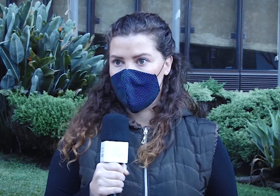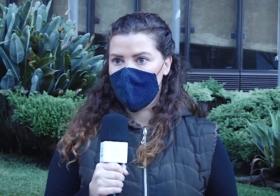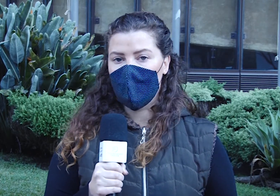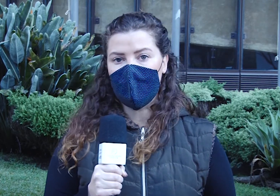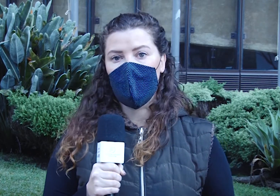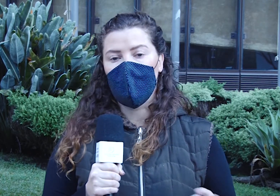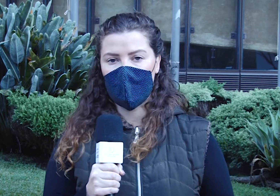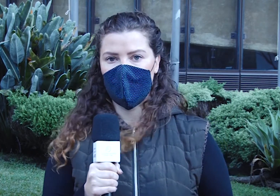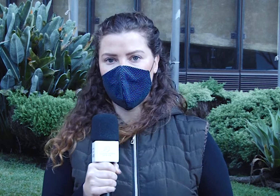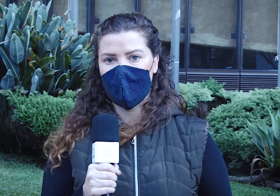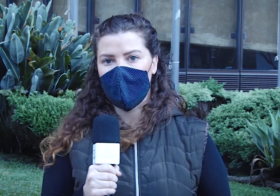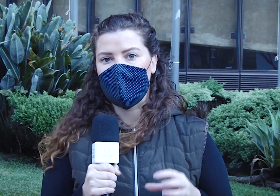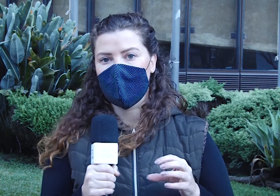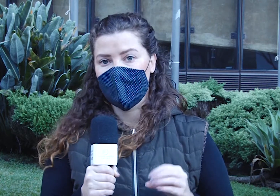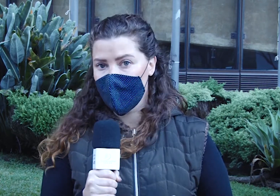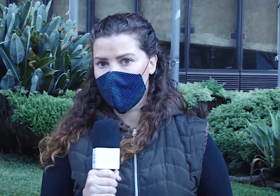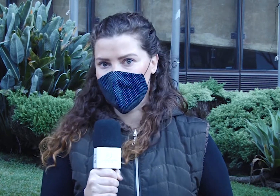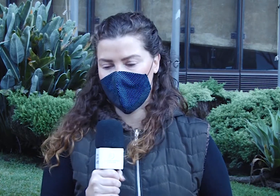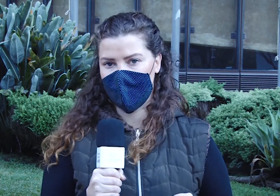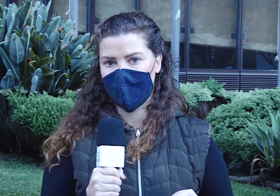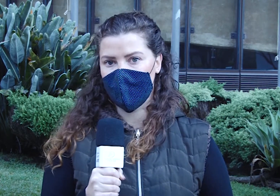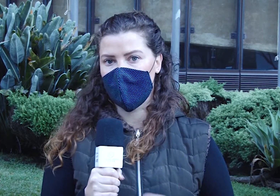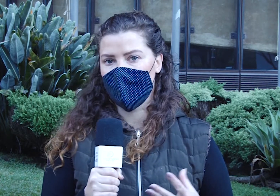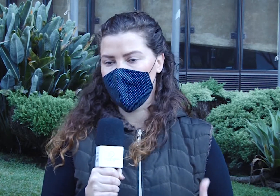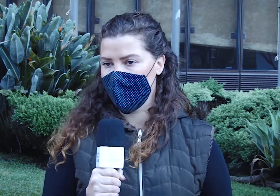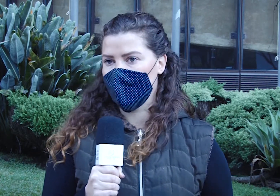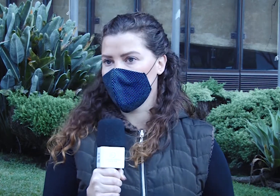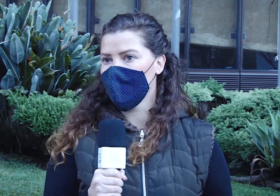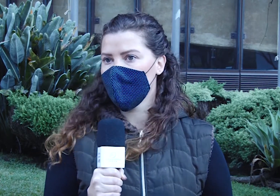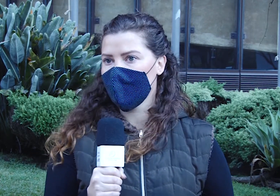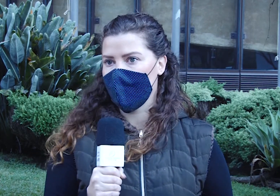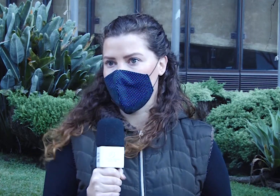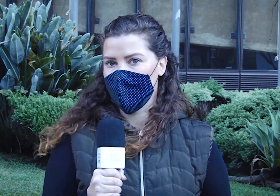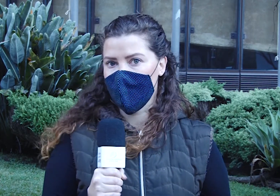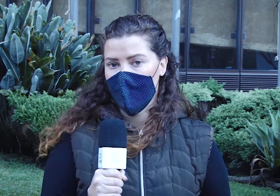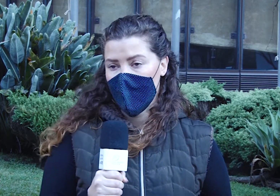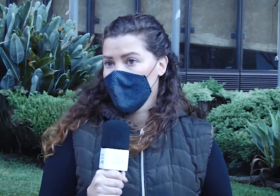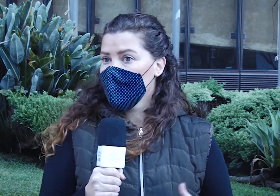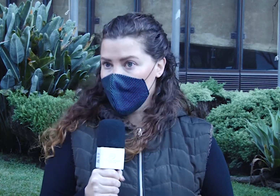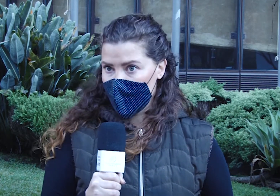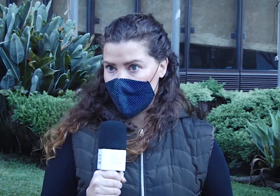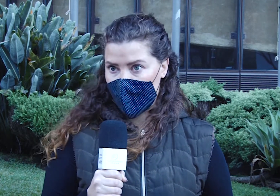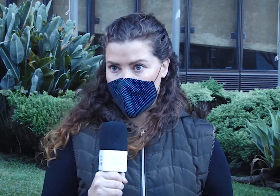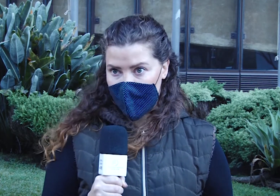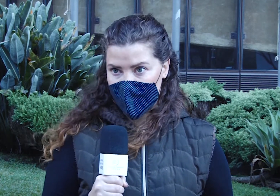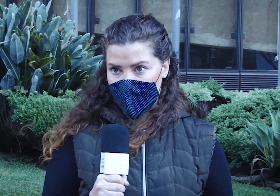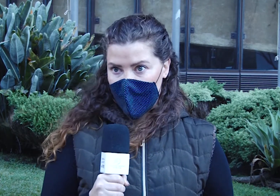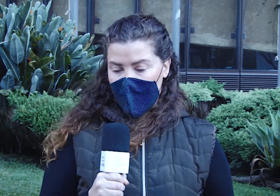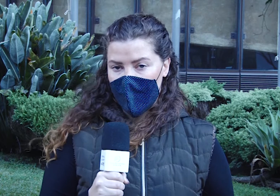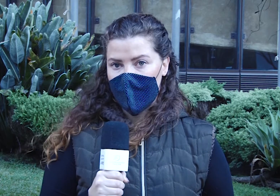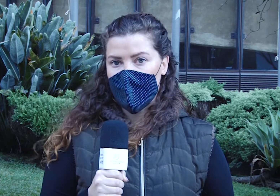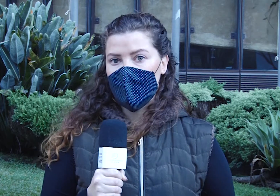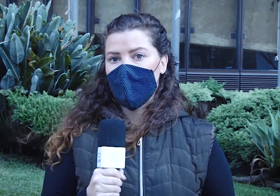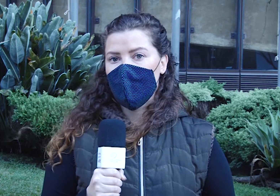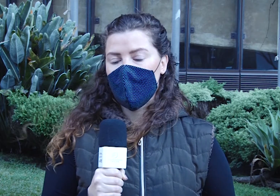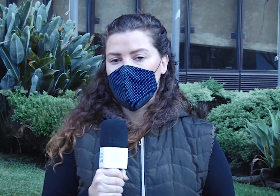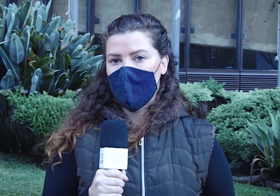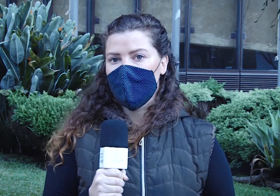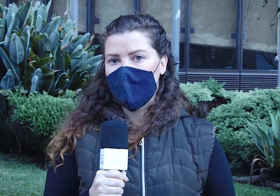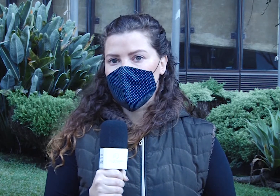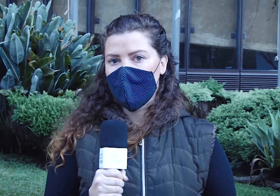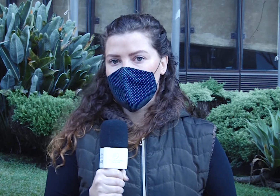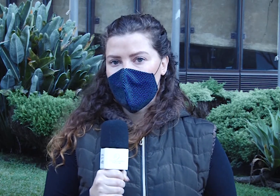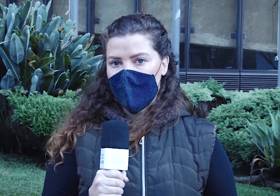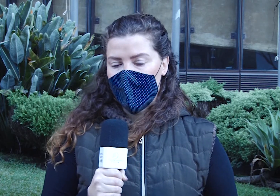Por quê? Porque de fato hoje seria mais seguro você estar utilizando a bicicleta num deslocamento do que um ônibus lotado. Então a gente